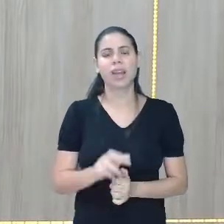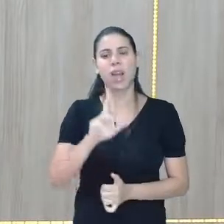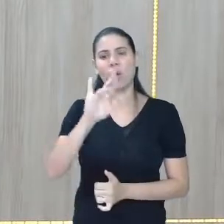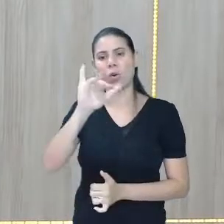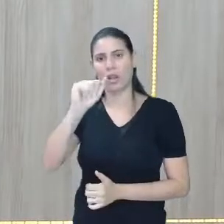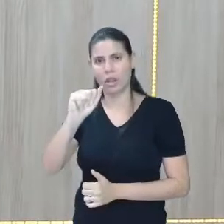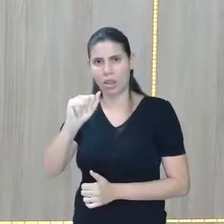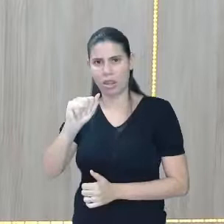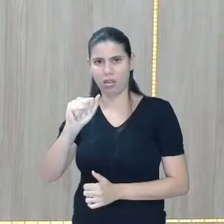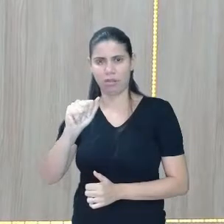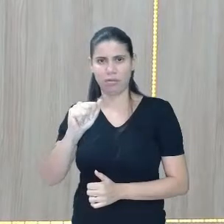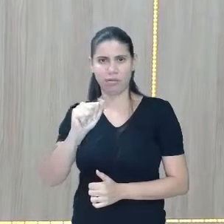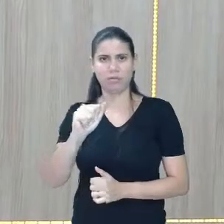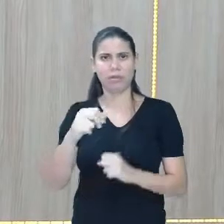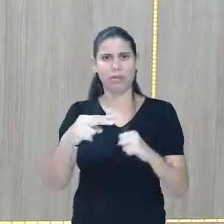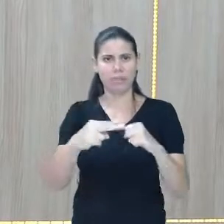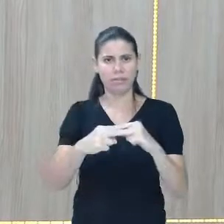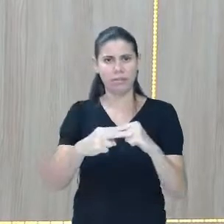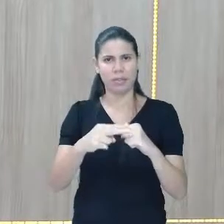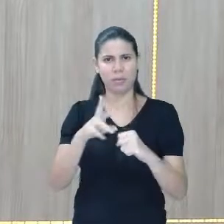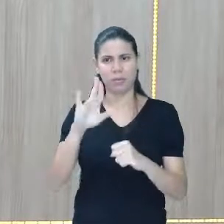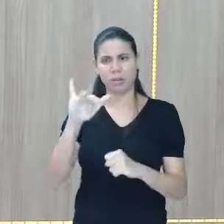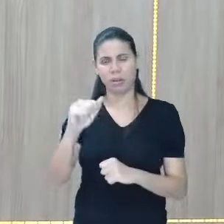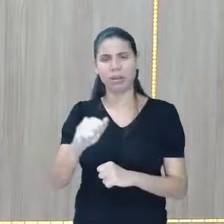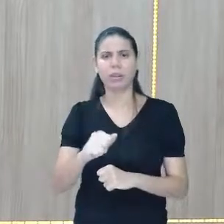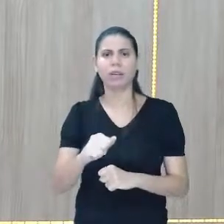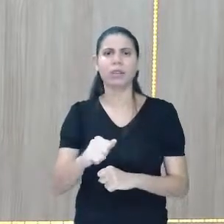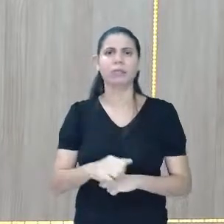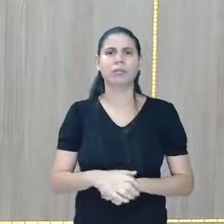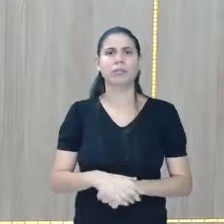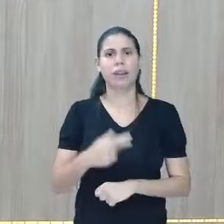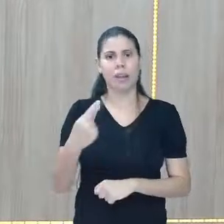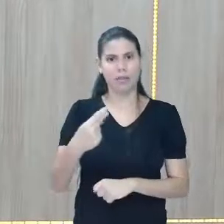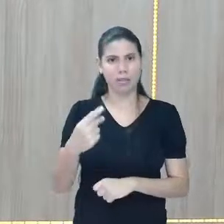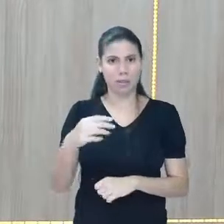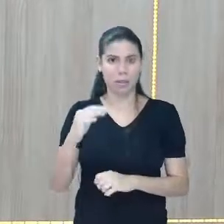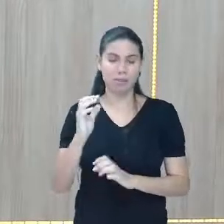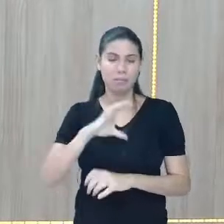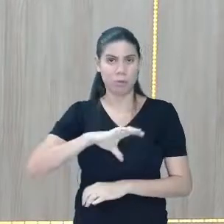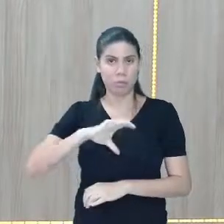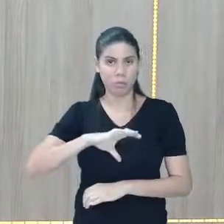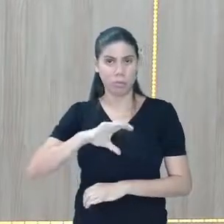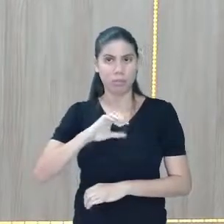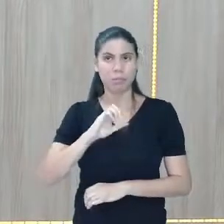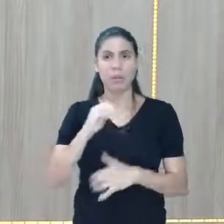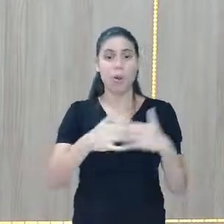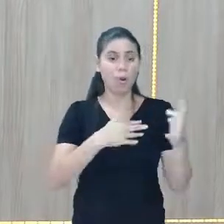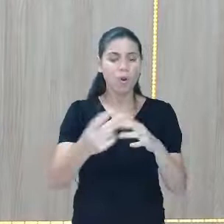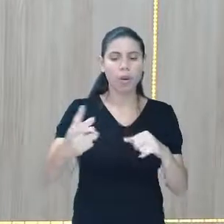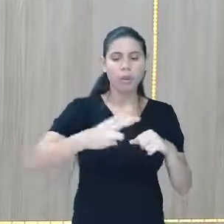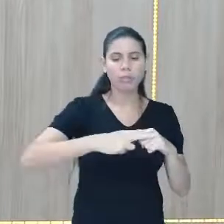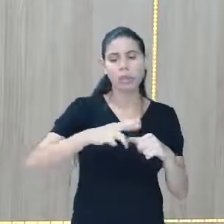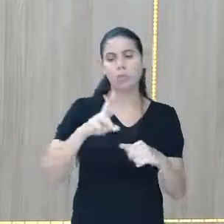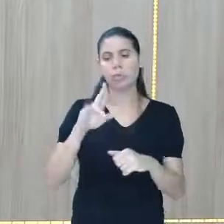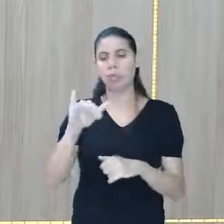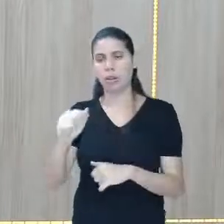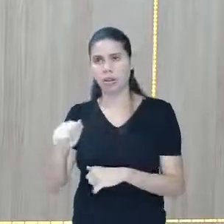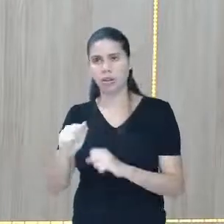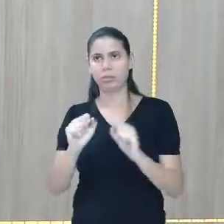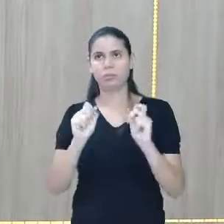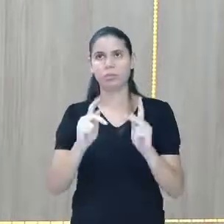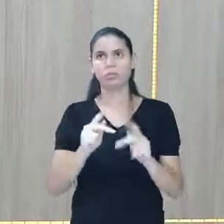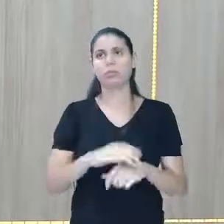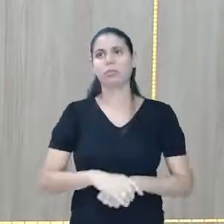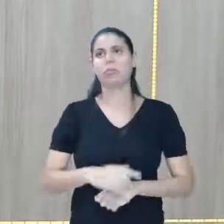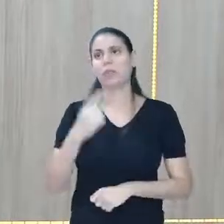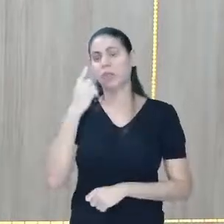verbo. Ria, R-I-A, ria. Então você pega qualquer verbo, bota o would por perto, esse verbo vira com o ria, tá? Então,